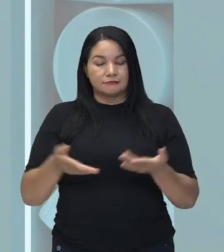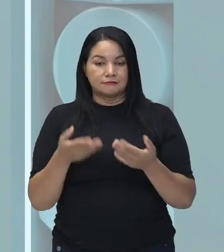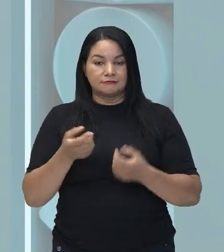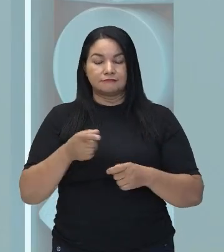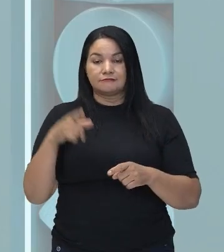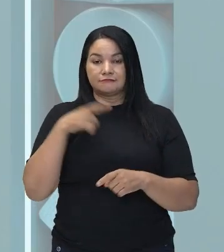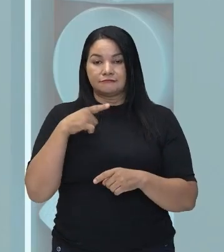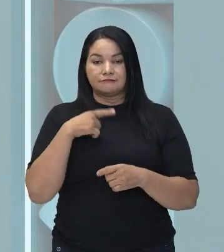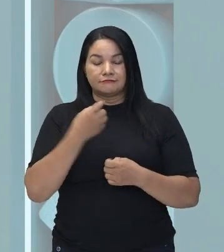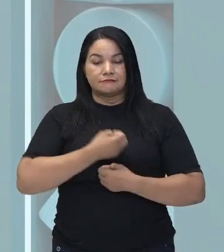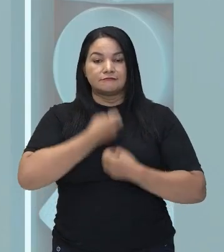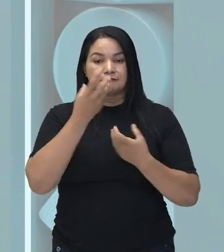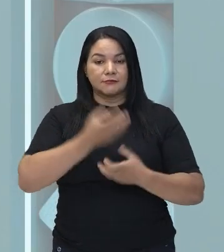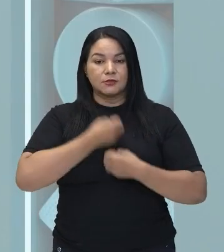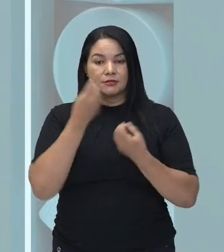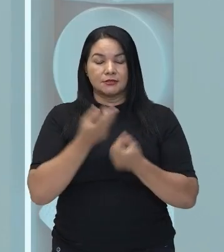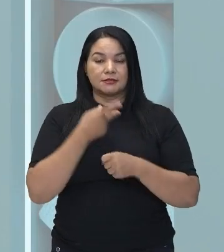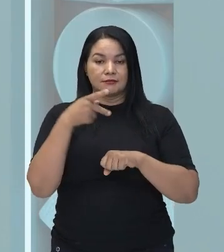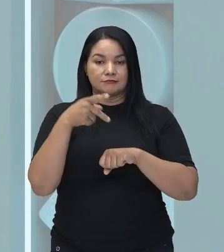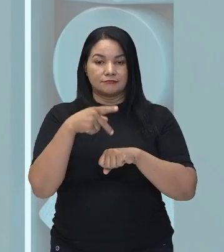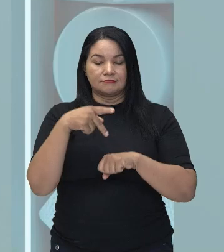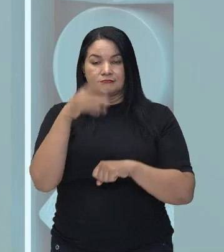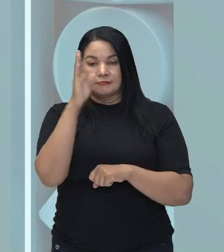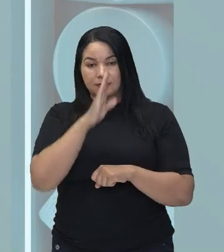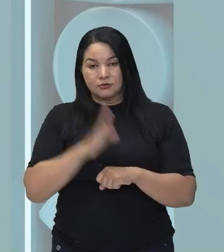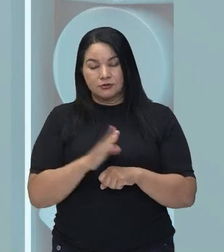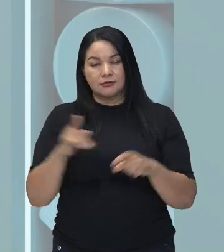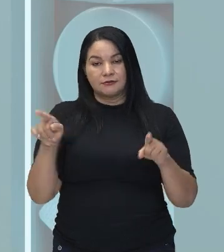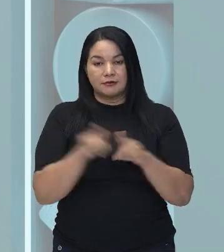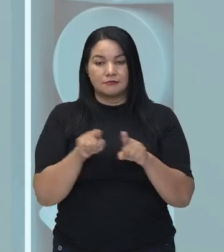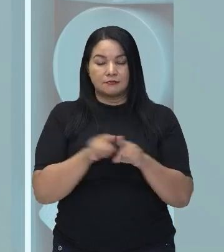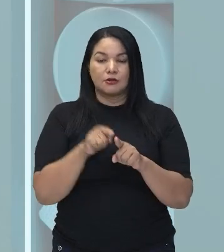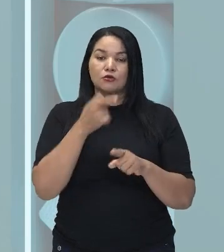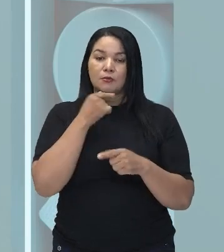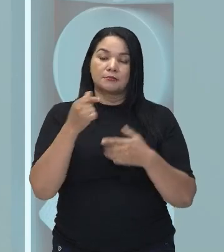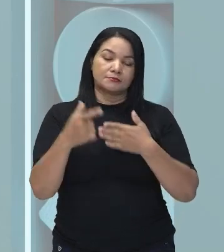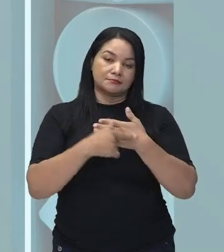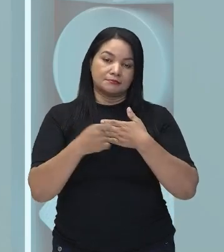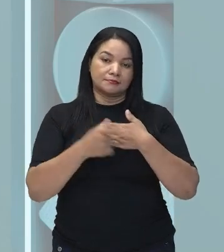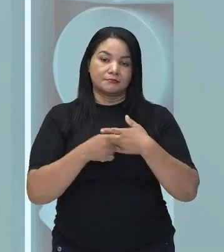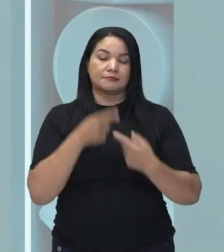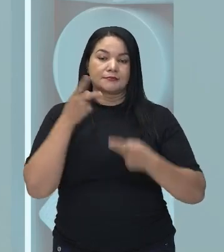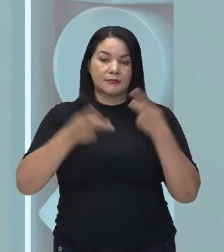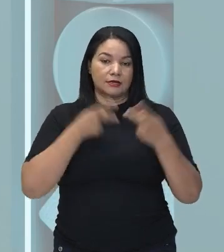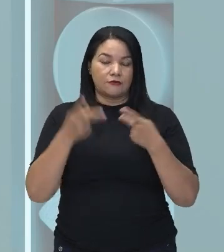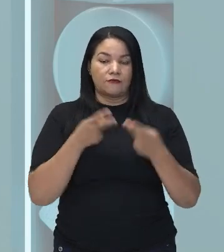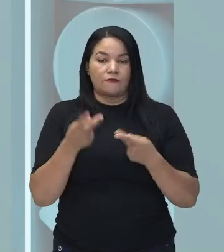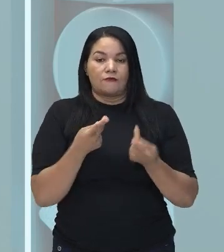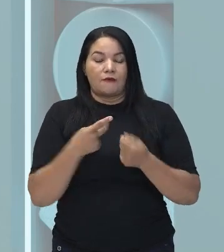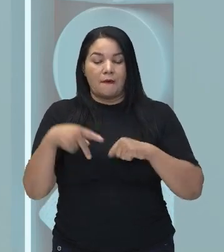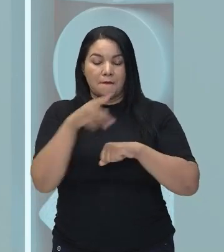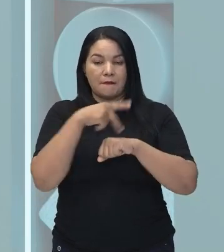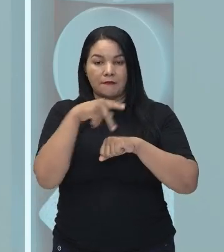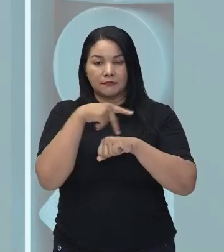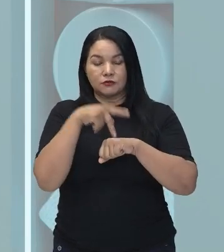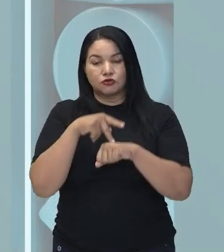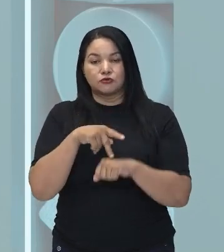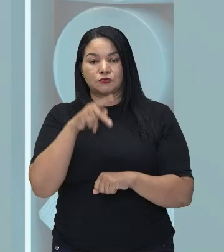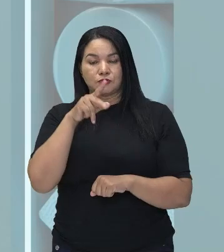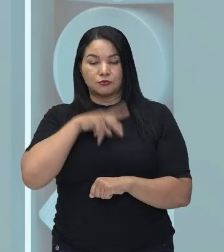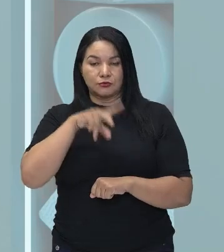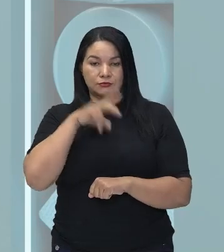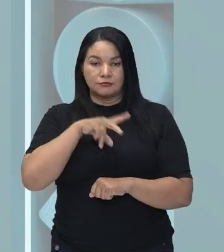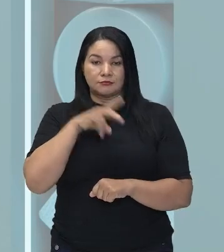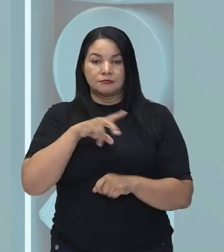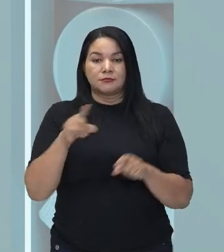poesia nacionalista, no qual o eu lírico canta essa glória que Portugal um dia alcançou nesse processo